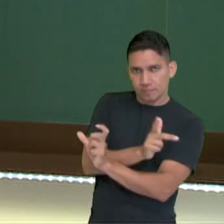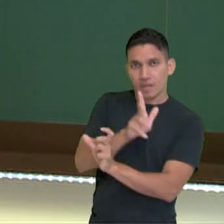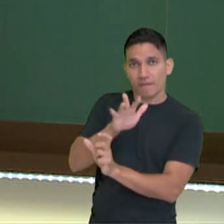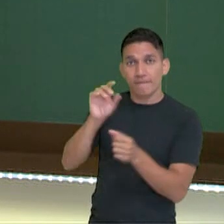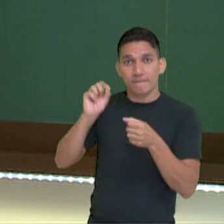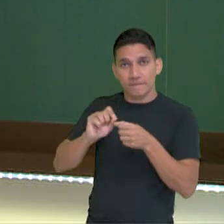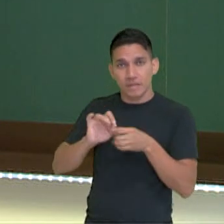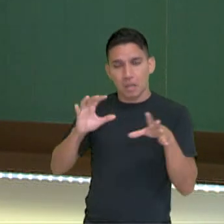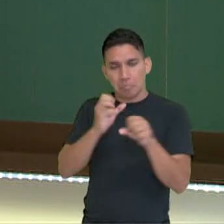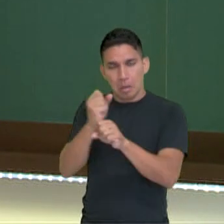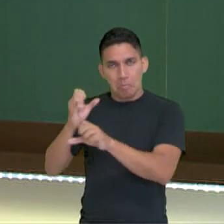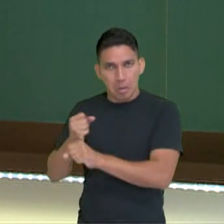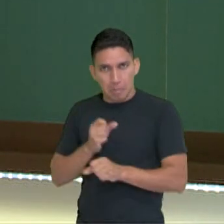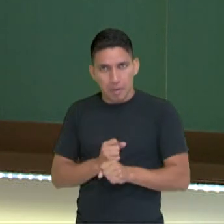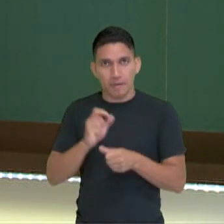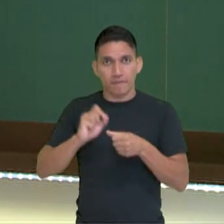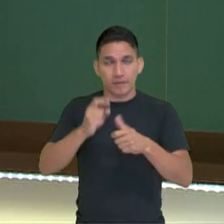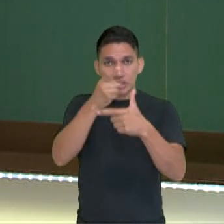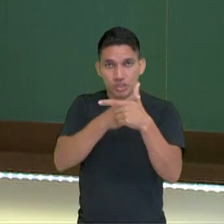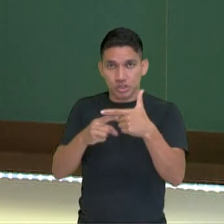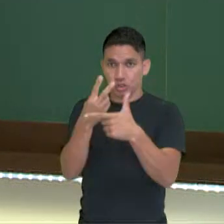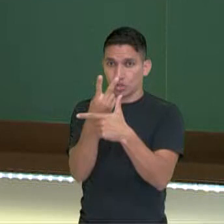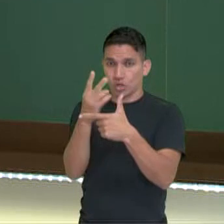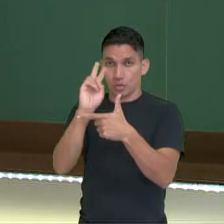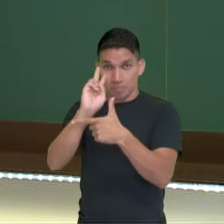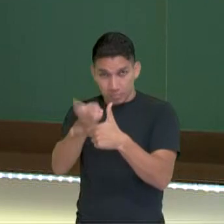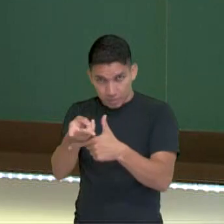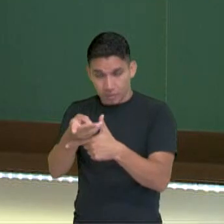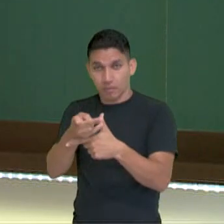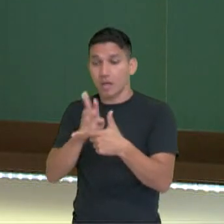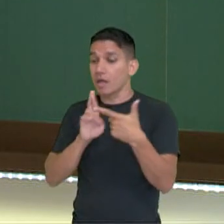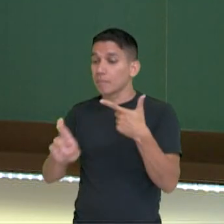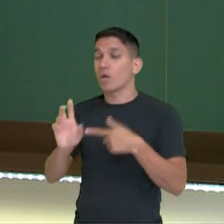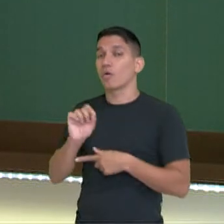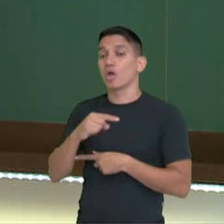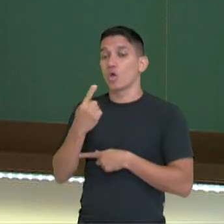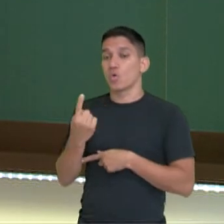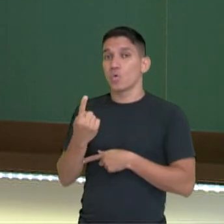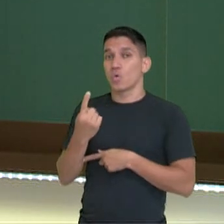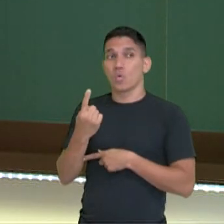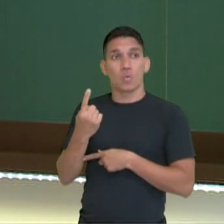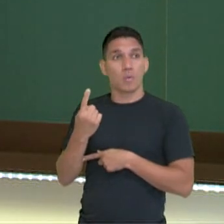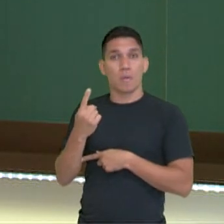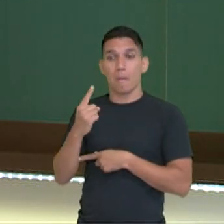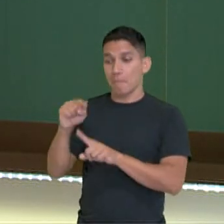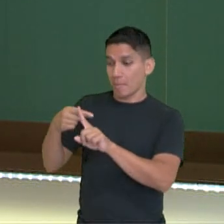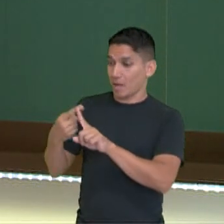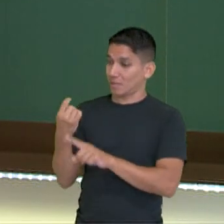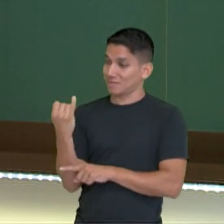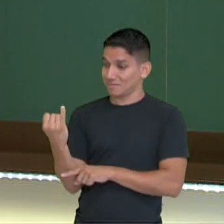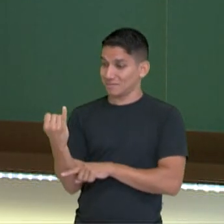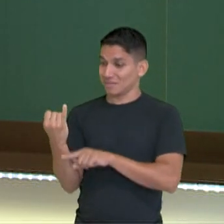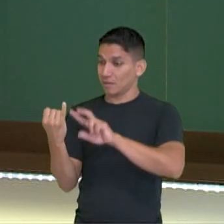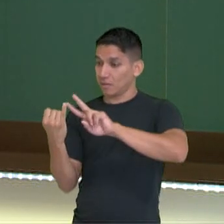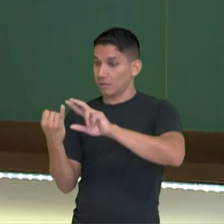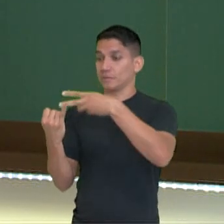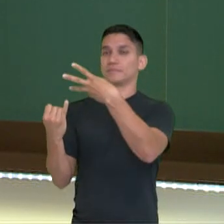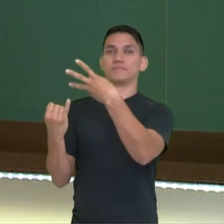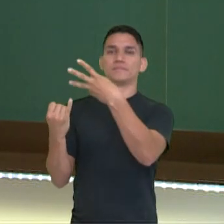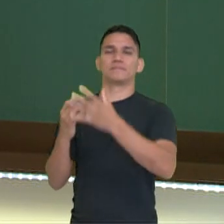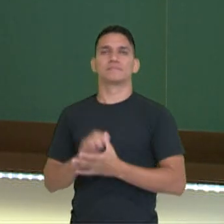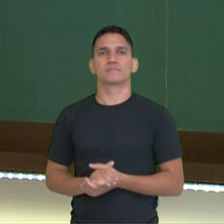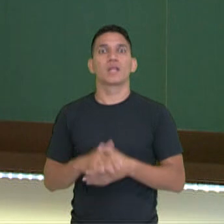3.240,54 dividido por 2.000 é igual a 1 mais i elevado ao cubo. Então, agora, fazendo